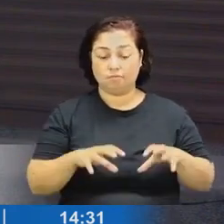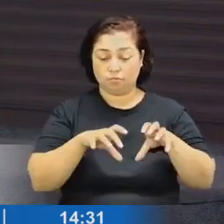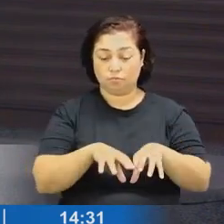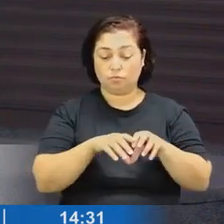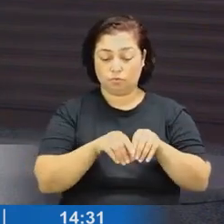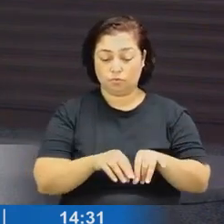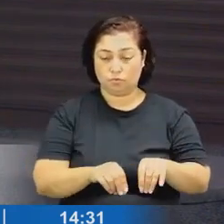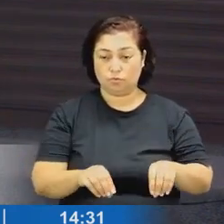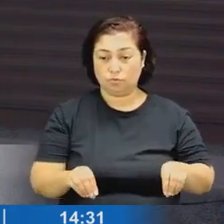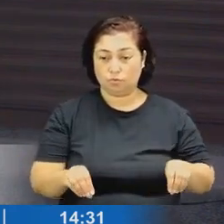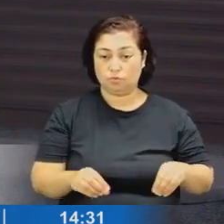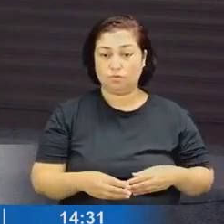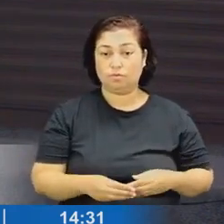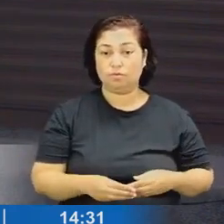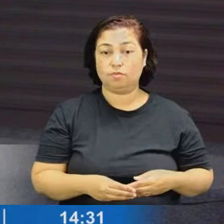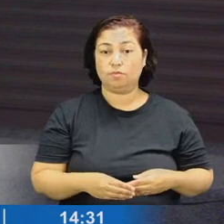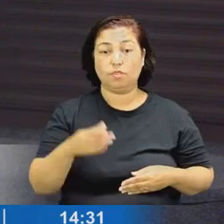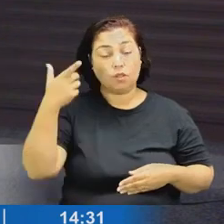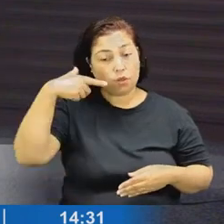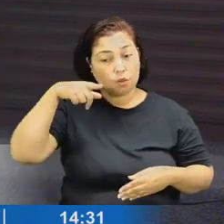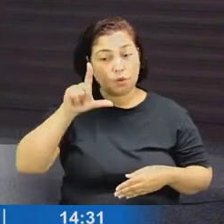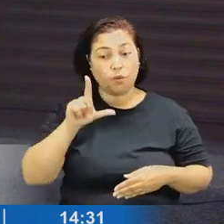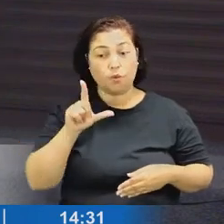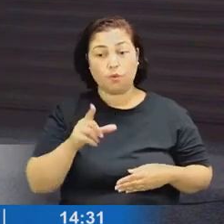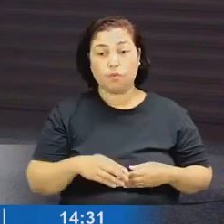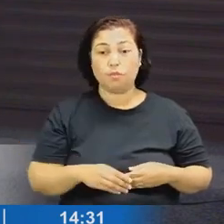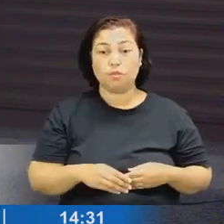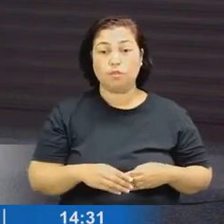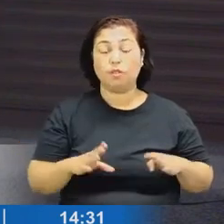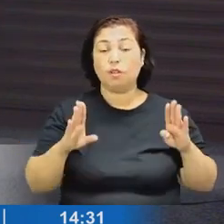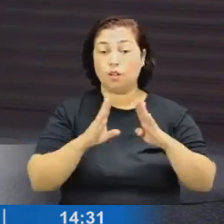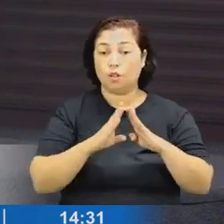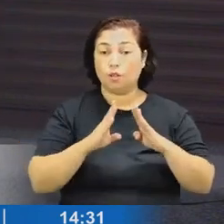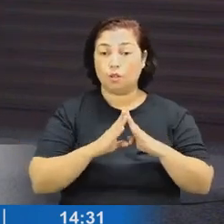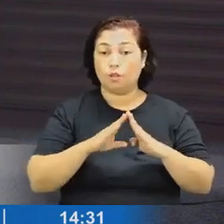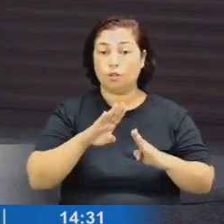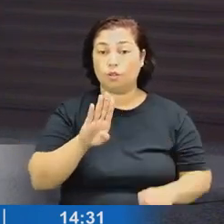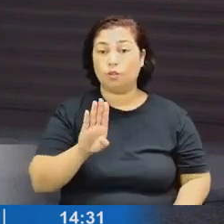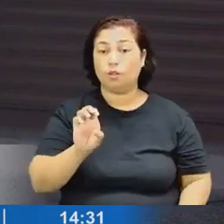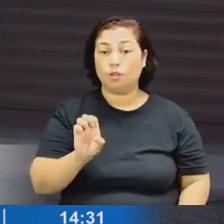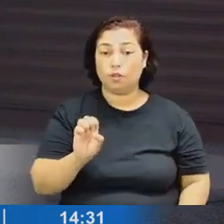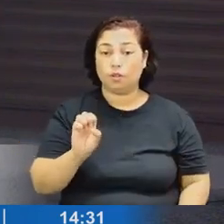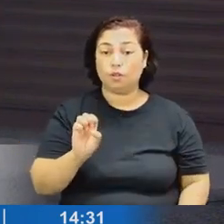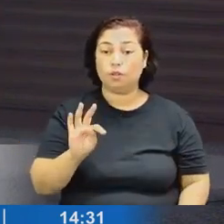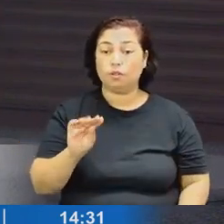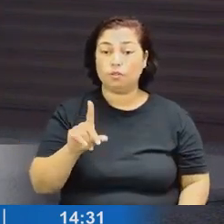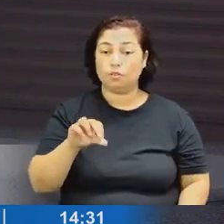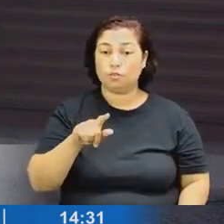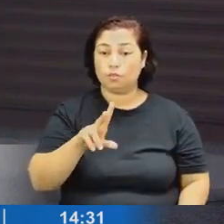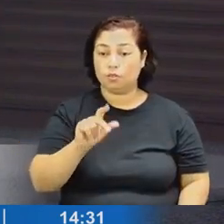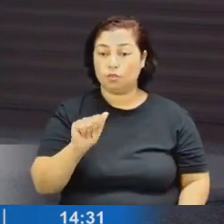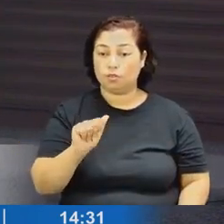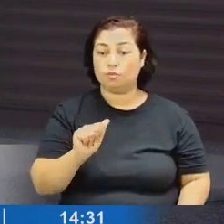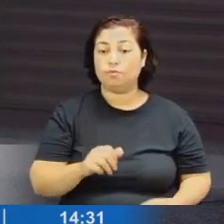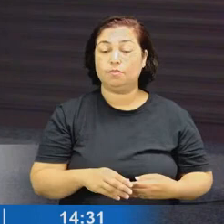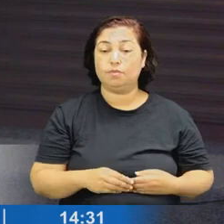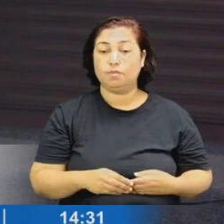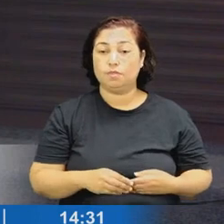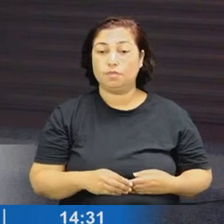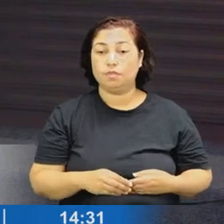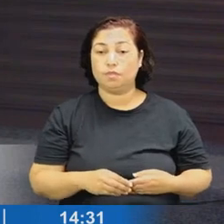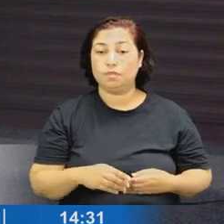com a perna boa não sei quê e tal e aí ontem fui correr eu tô morando em Bertioga né aí os caras chamaram Vamos jogar ali tem um campeonato domingo e tal